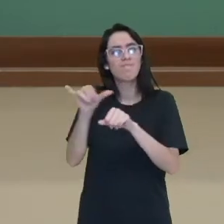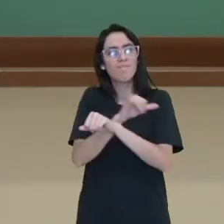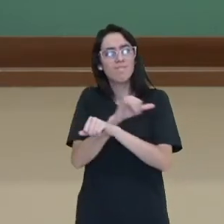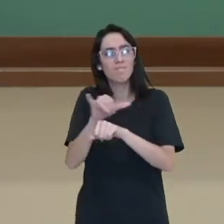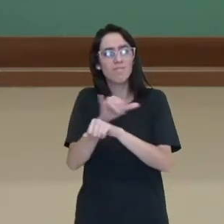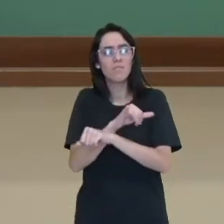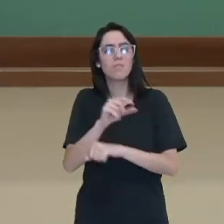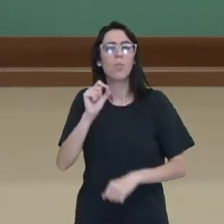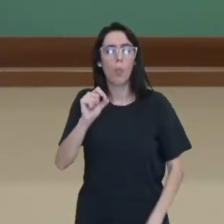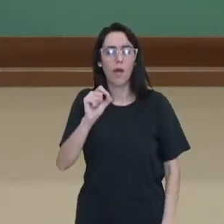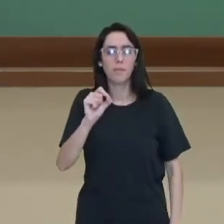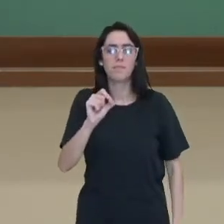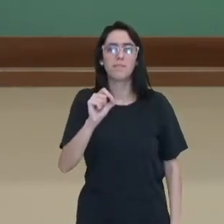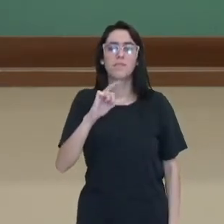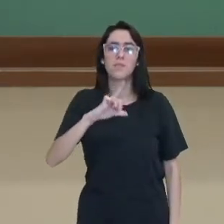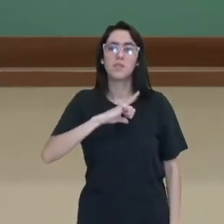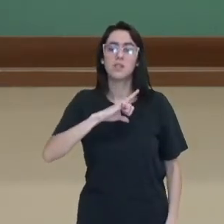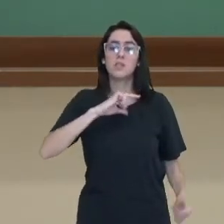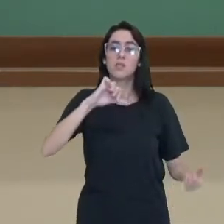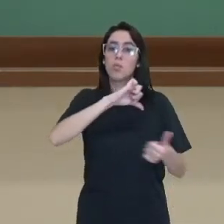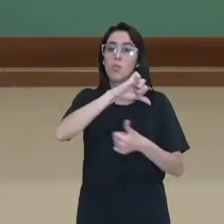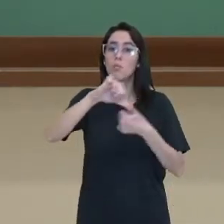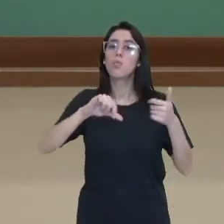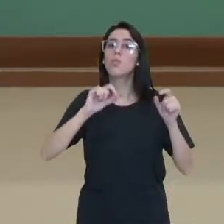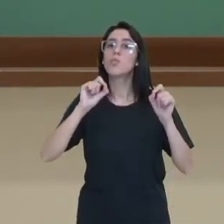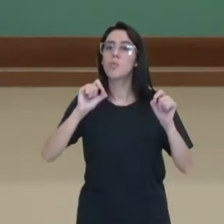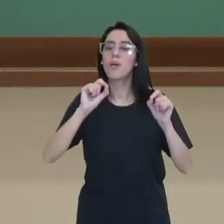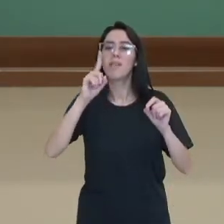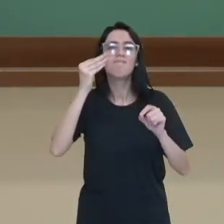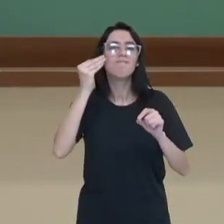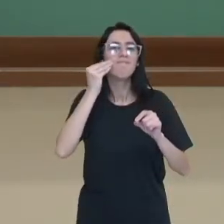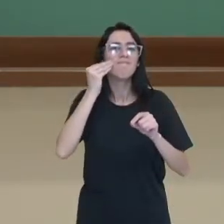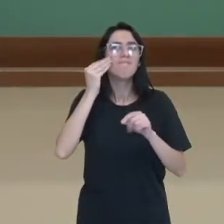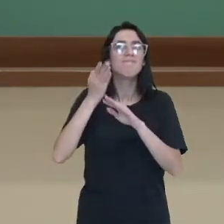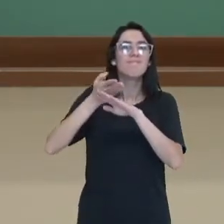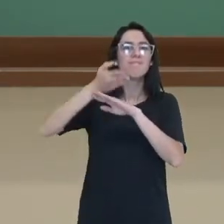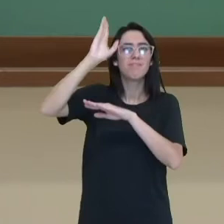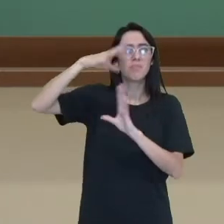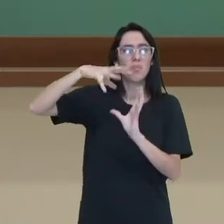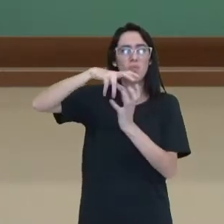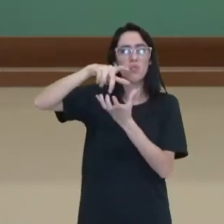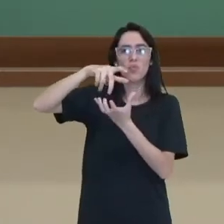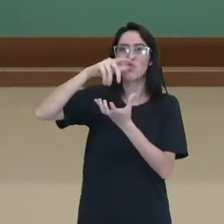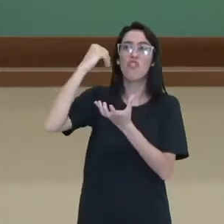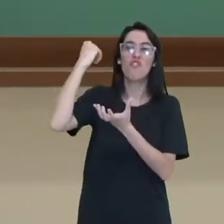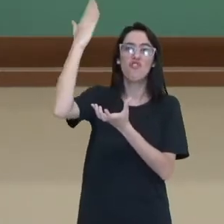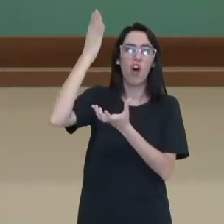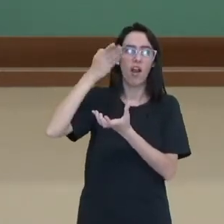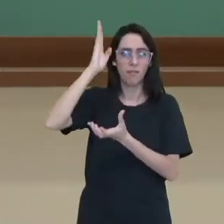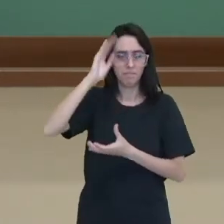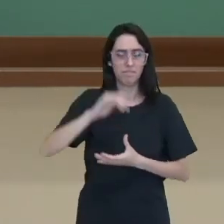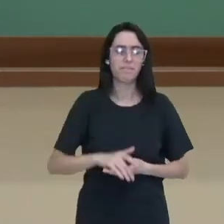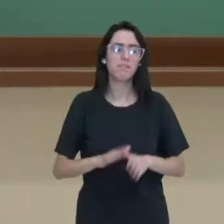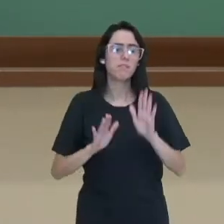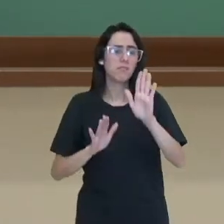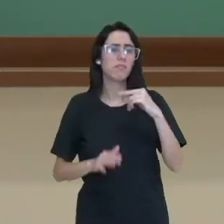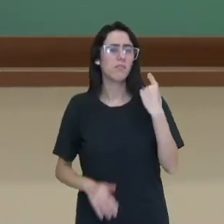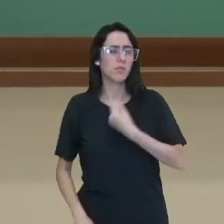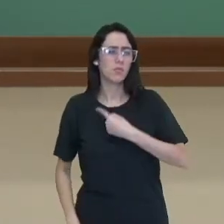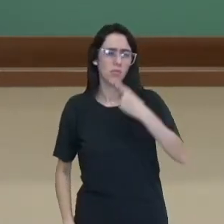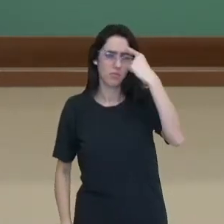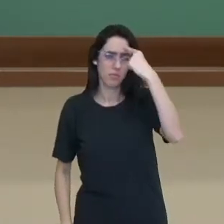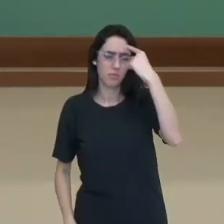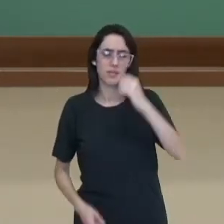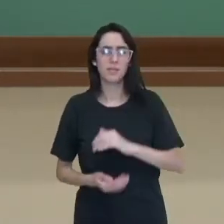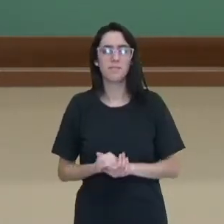corrida armamentista e passa a ser uma corrida espacial. Mas tem um detalhe que é extremamente importante a gente pensar. Um